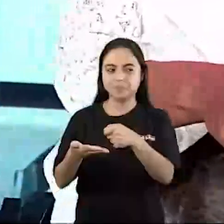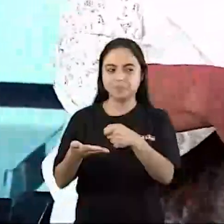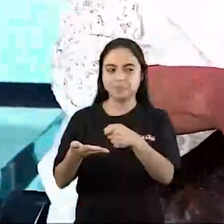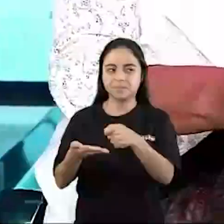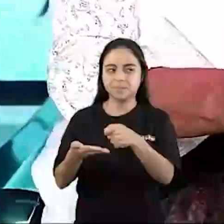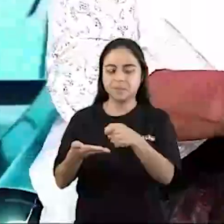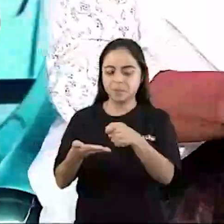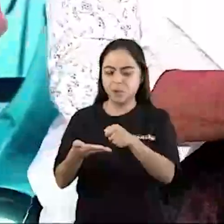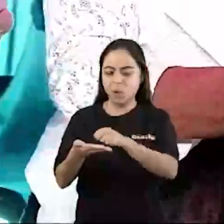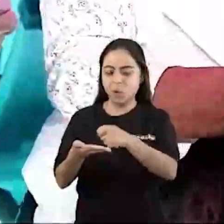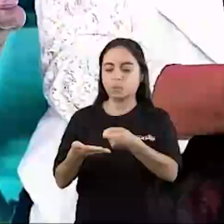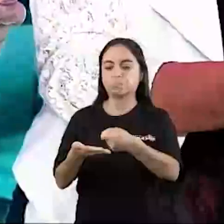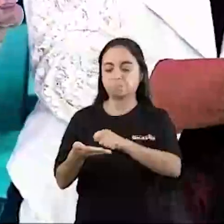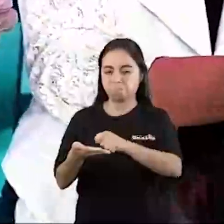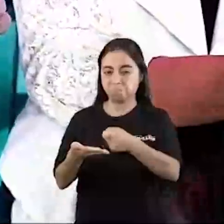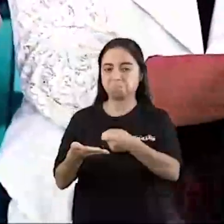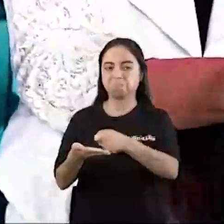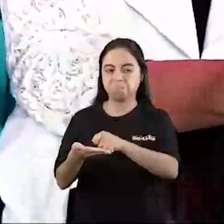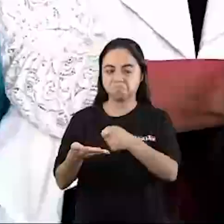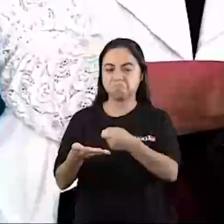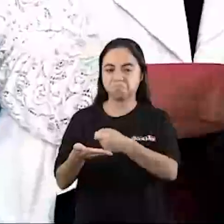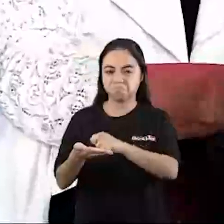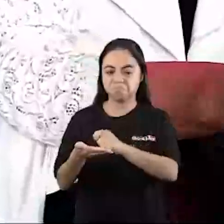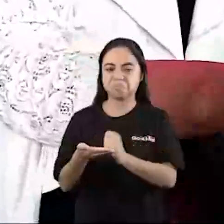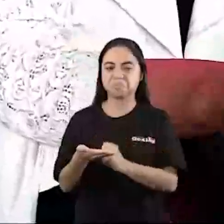Ó, aqui tem mais cerumen desse lado.